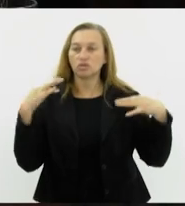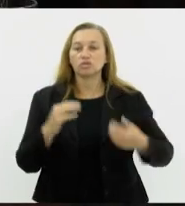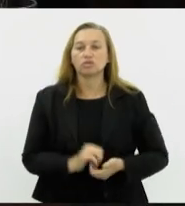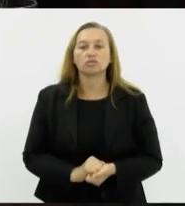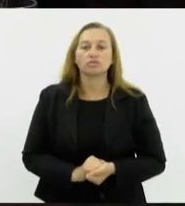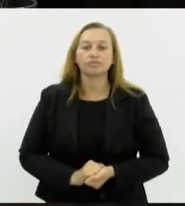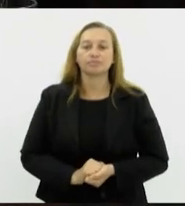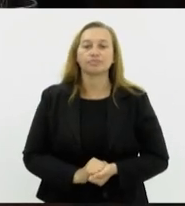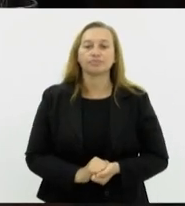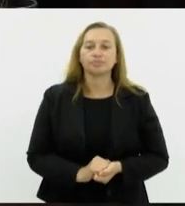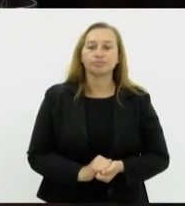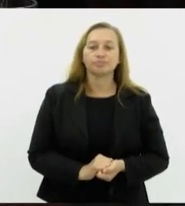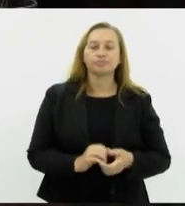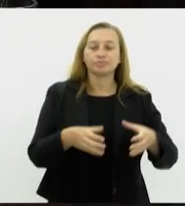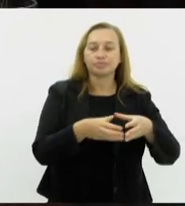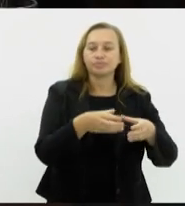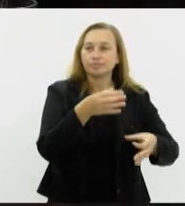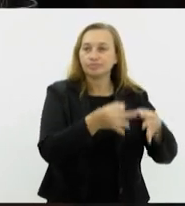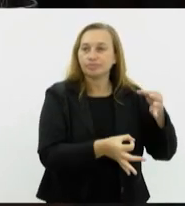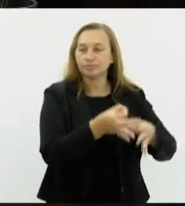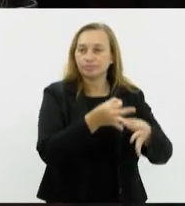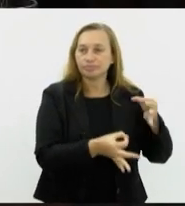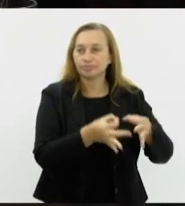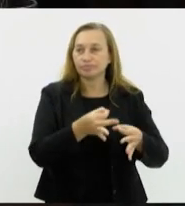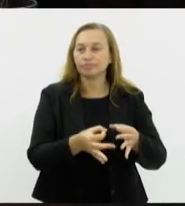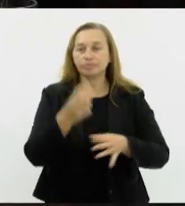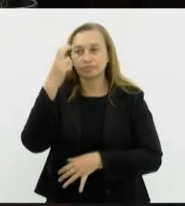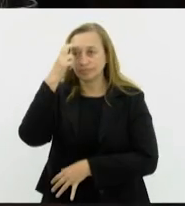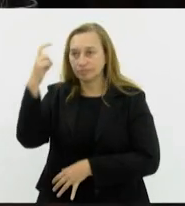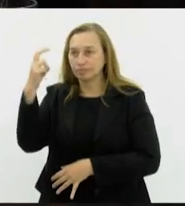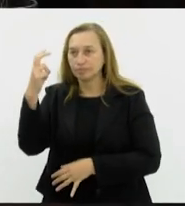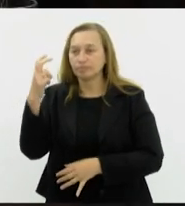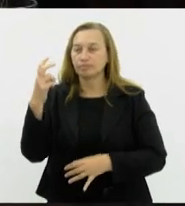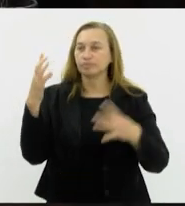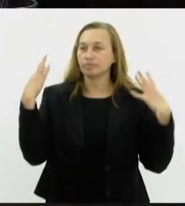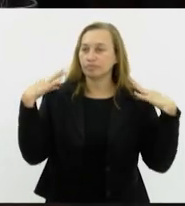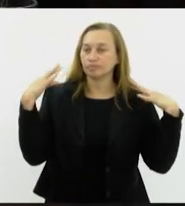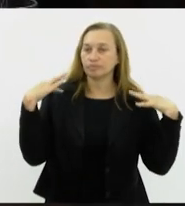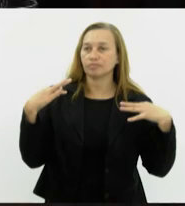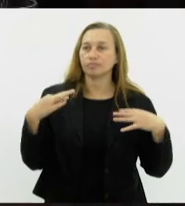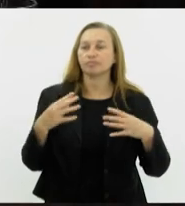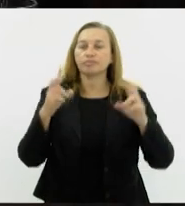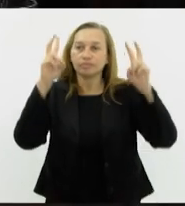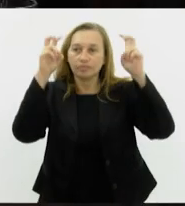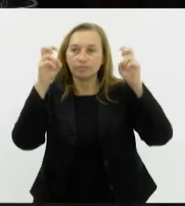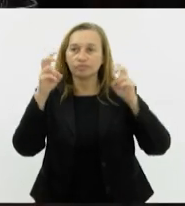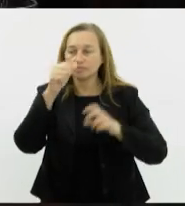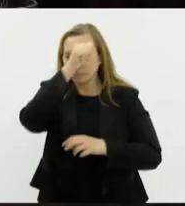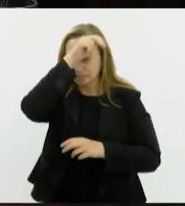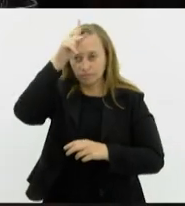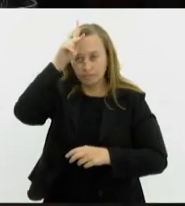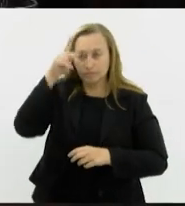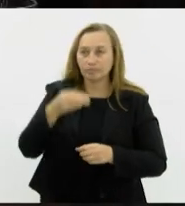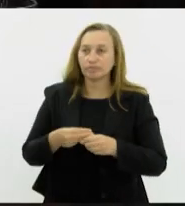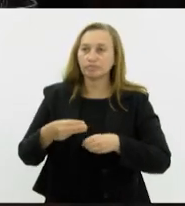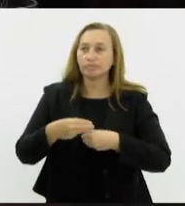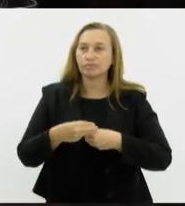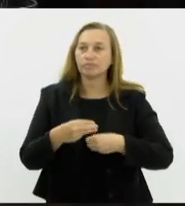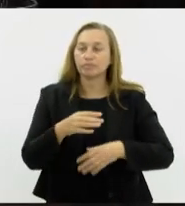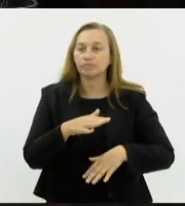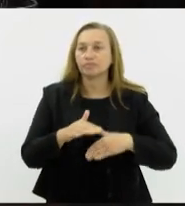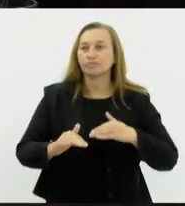de pareceres das comissões de Constituição e Justiça, de Cultura, de Turismo, de Assuntos Municipais e Desenvolvimento